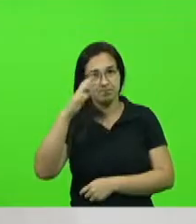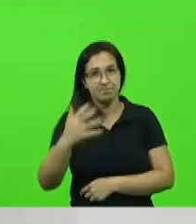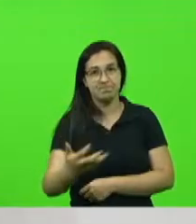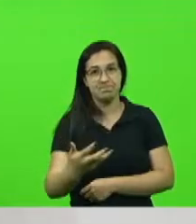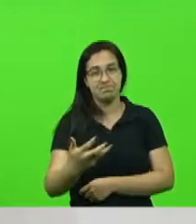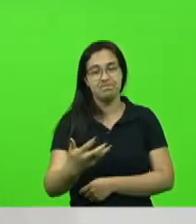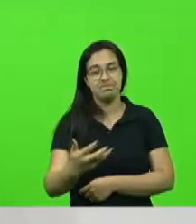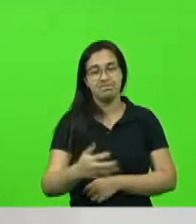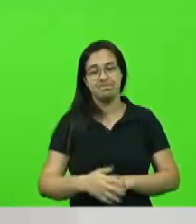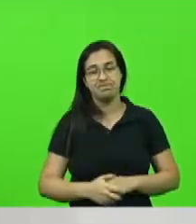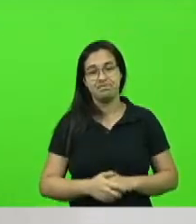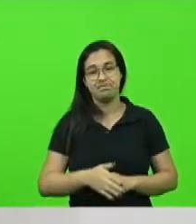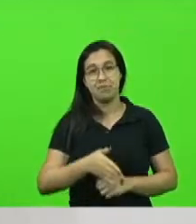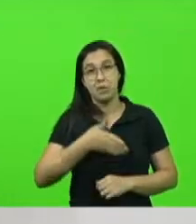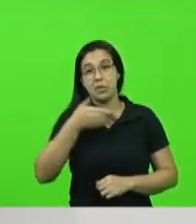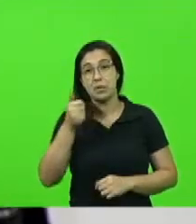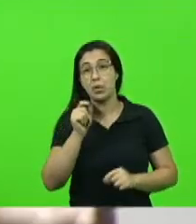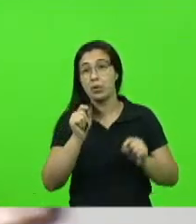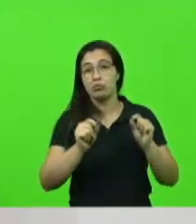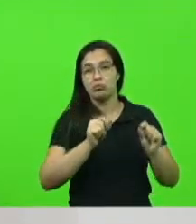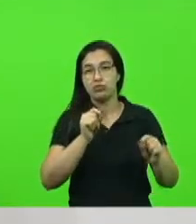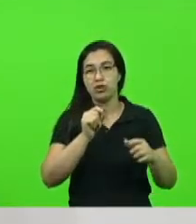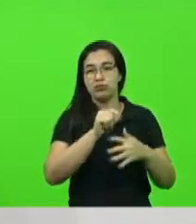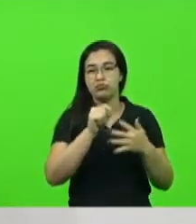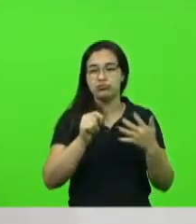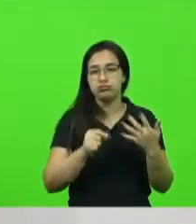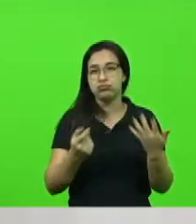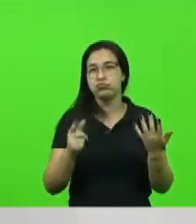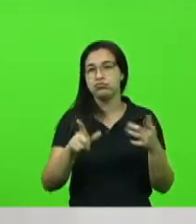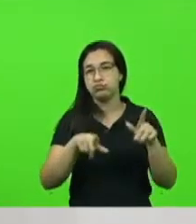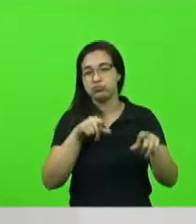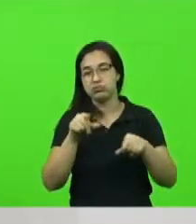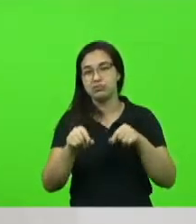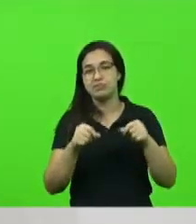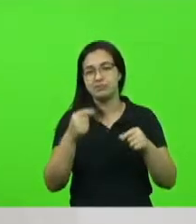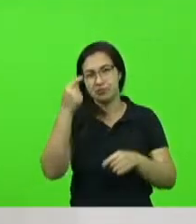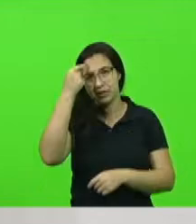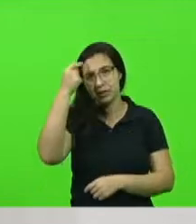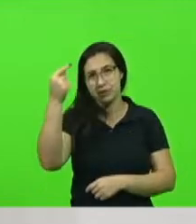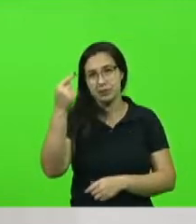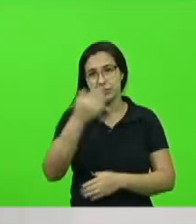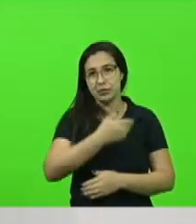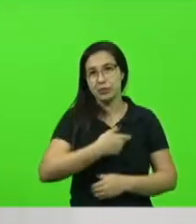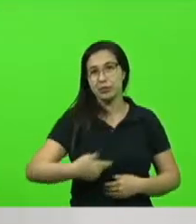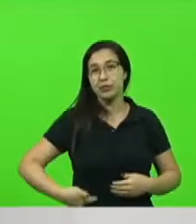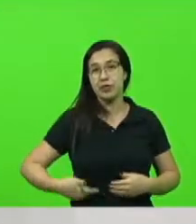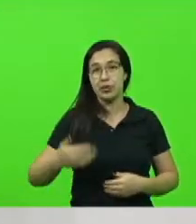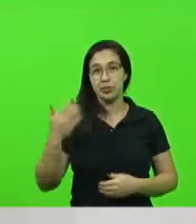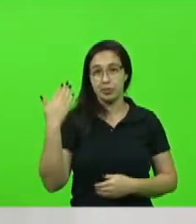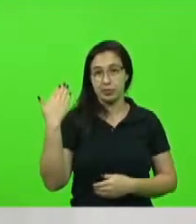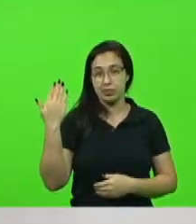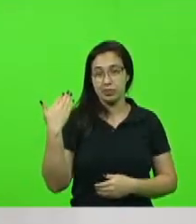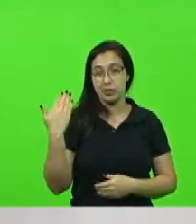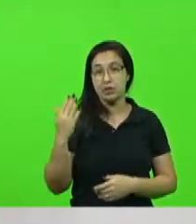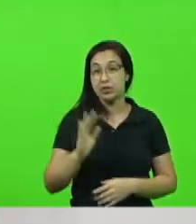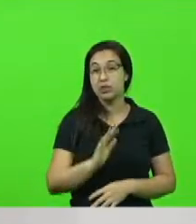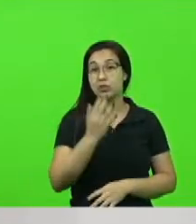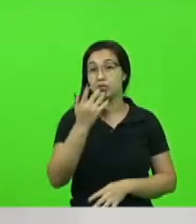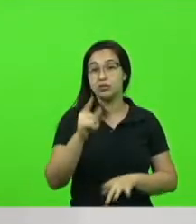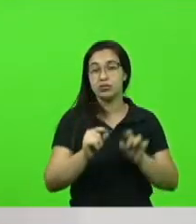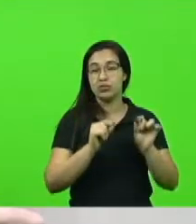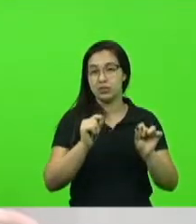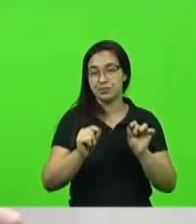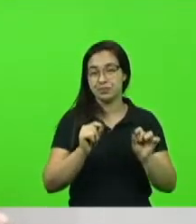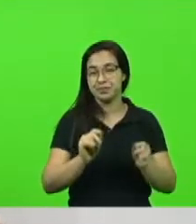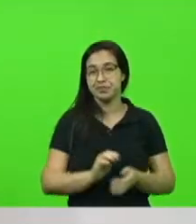o melhor caminho possível. Eu lembro lá, em outro governo, deputada Ad, quando nós,